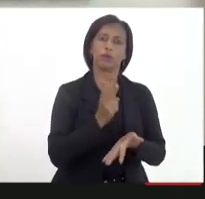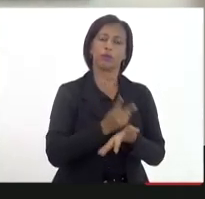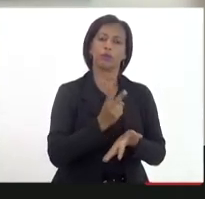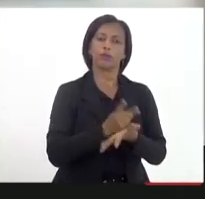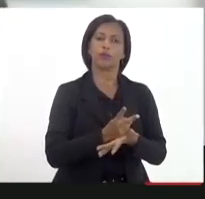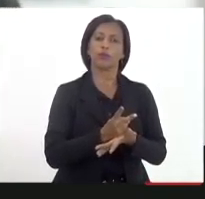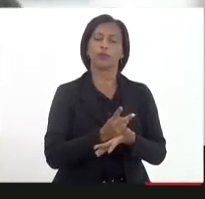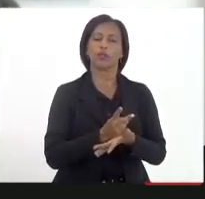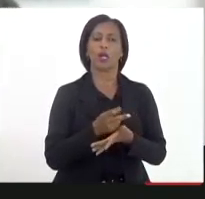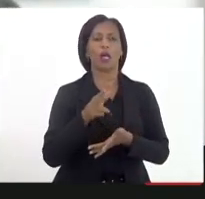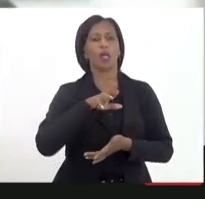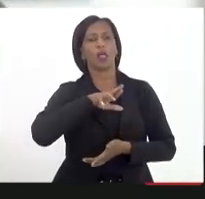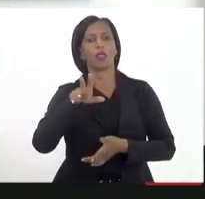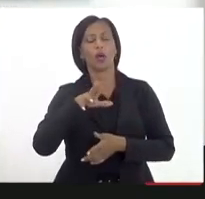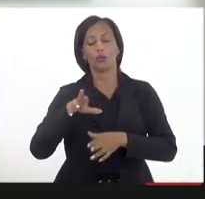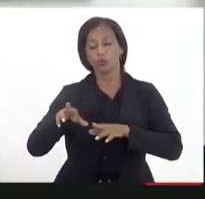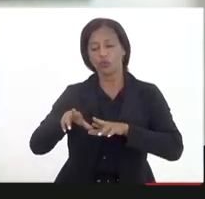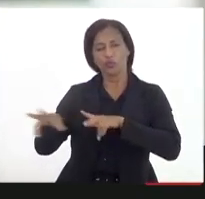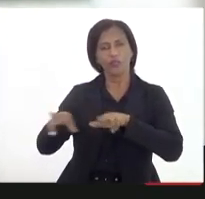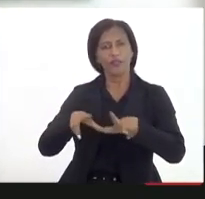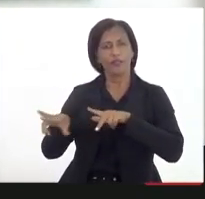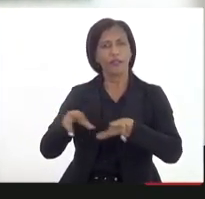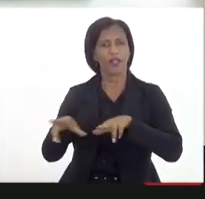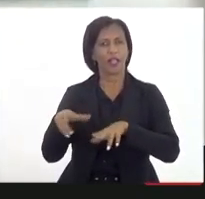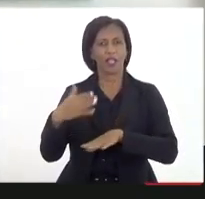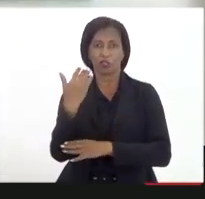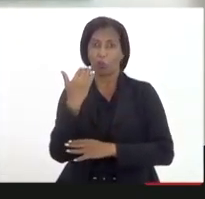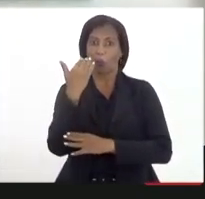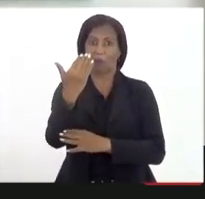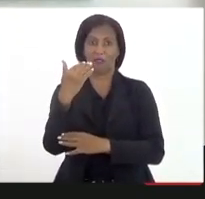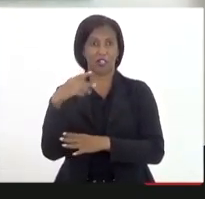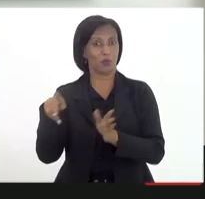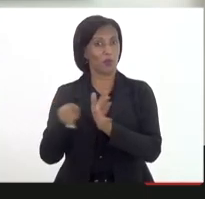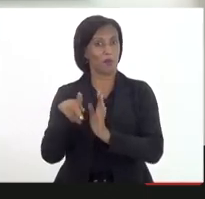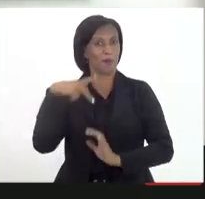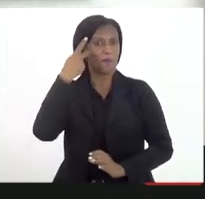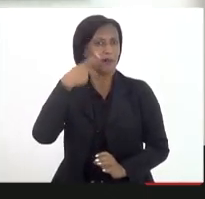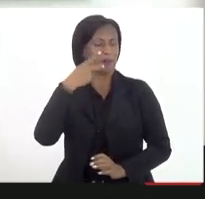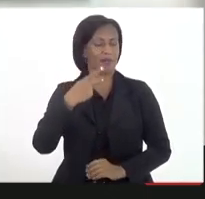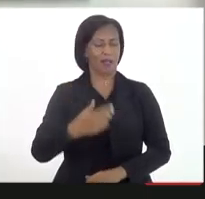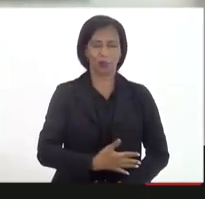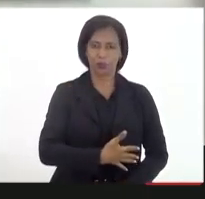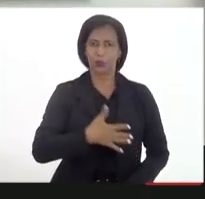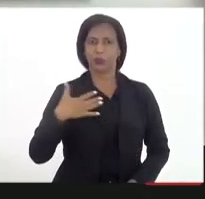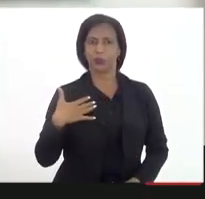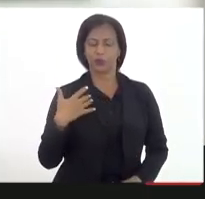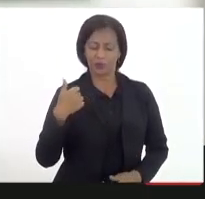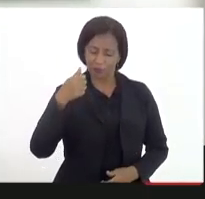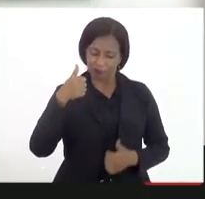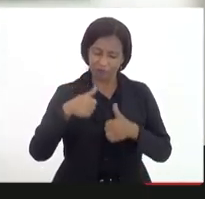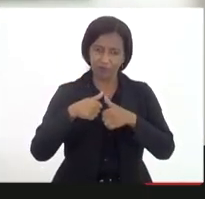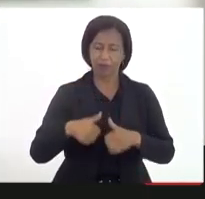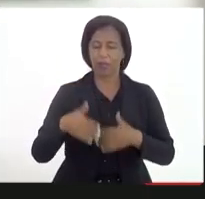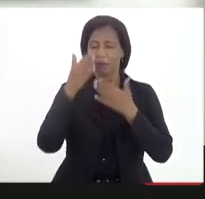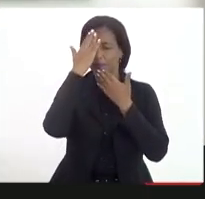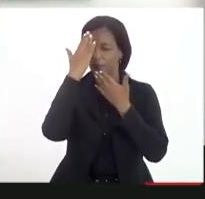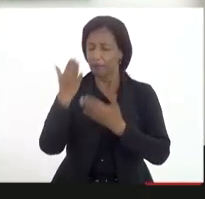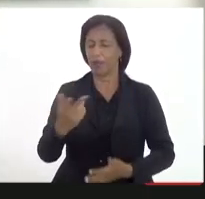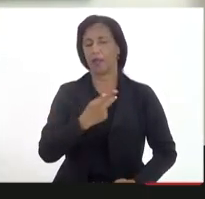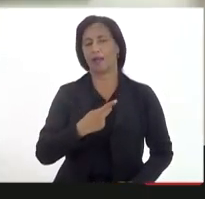não de uma comissão tra e por uma comissão especial de uma frente parlamentar então com muito orgulho fica aqui registrado o meu agradecimento